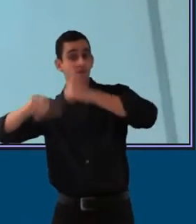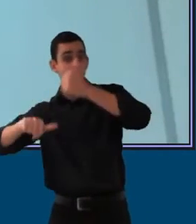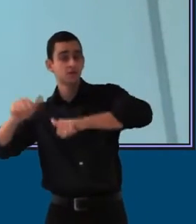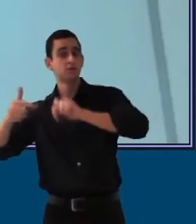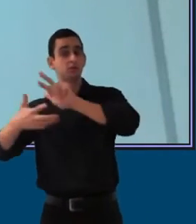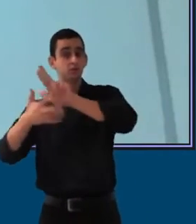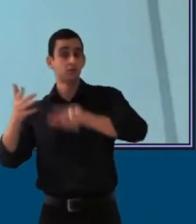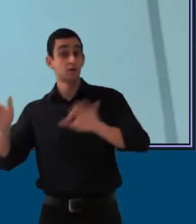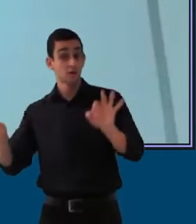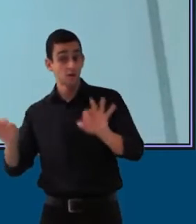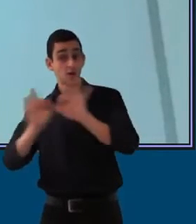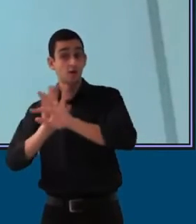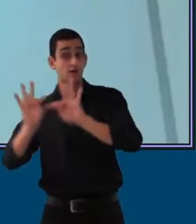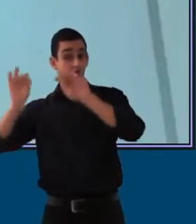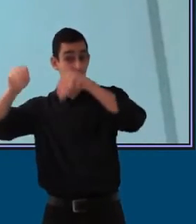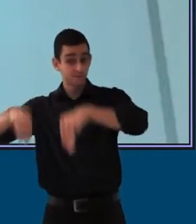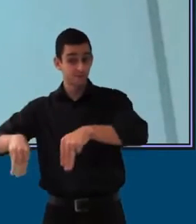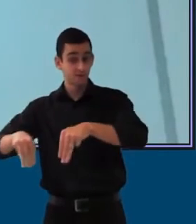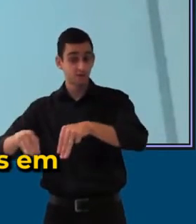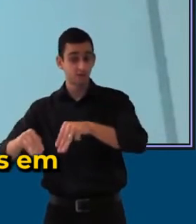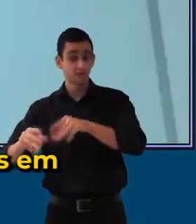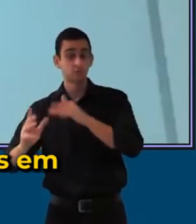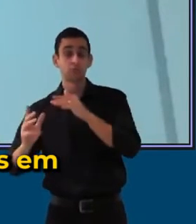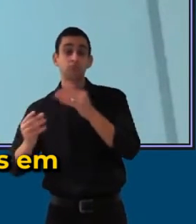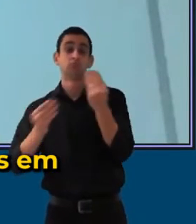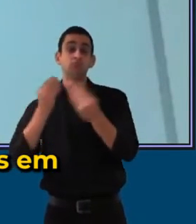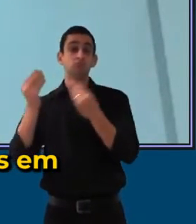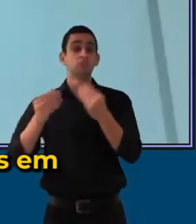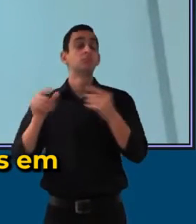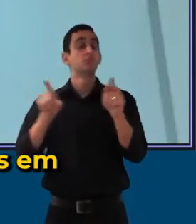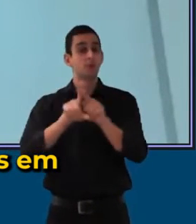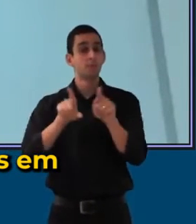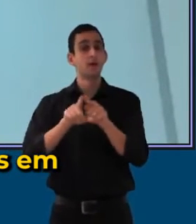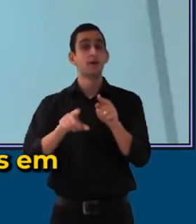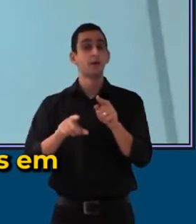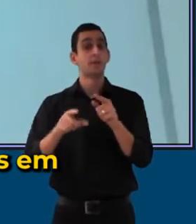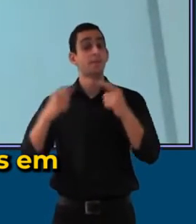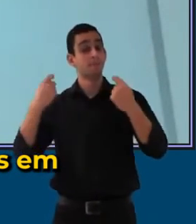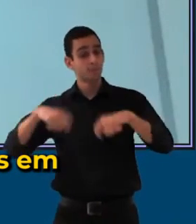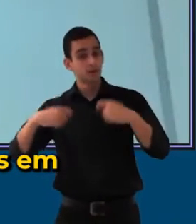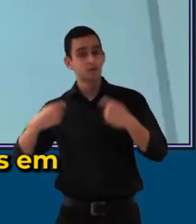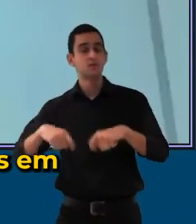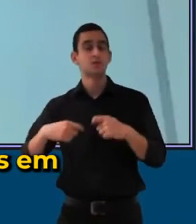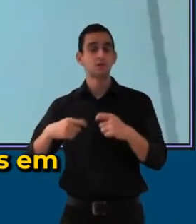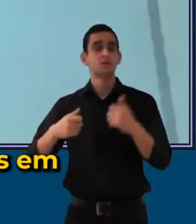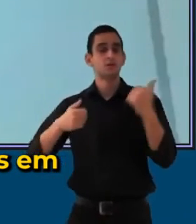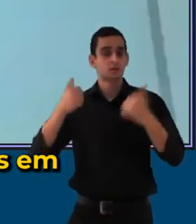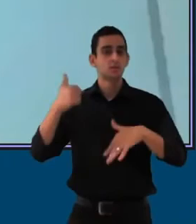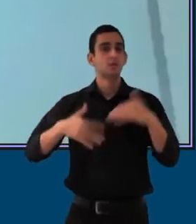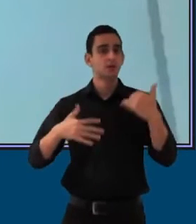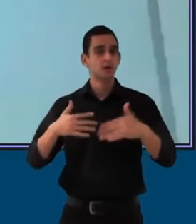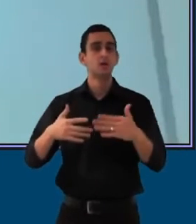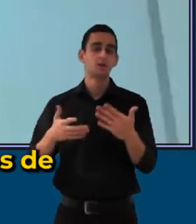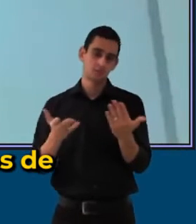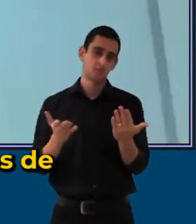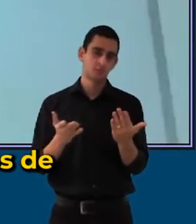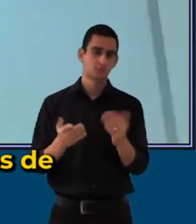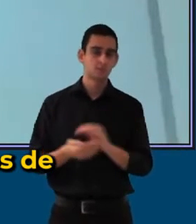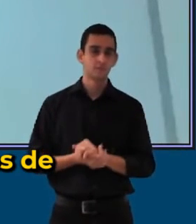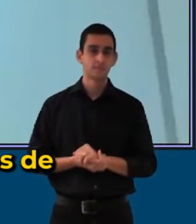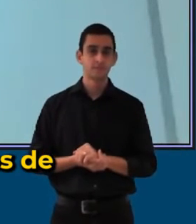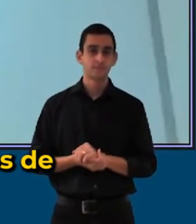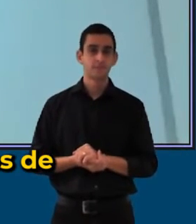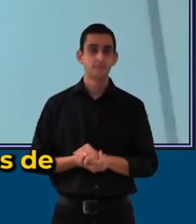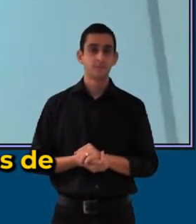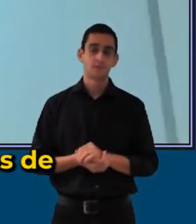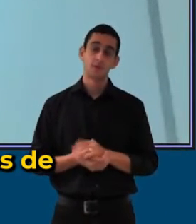de uma ação que a gente precisa, né, colocar condicionantes e colocar prazos, e é